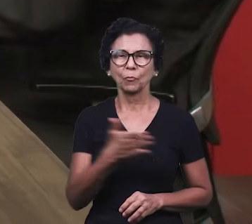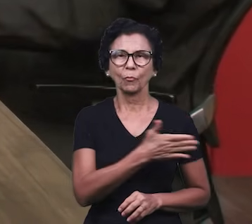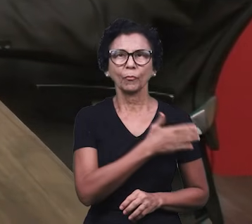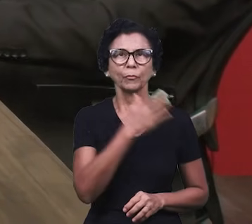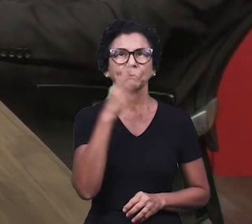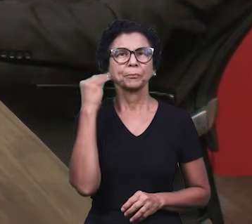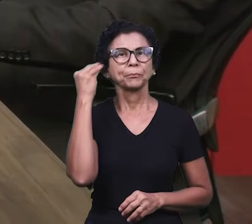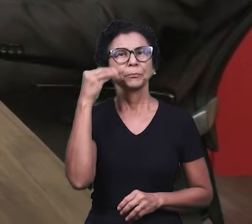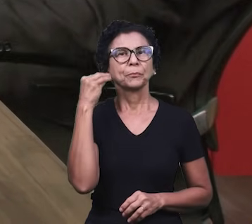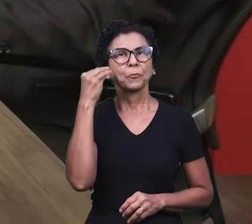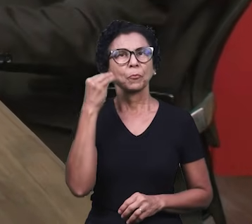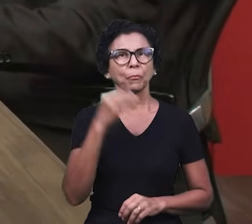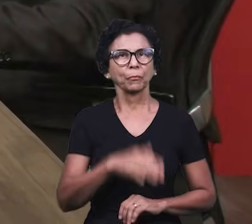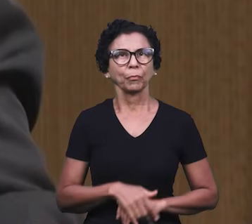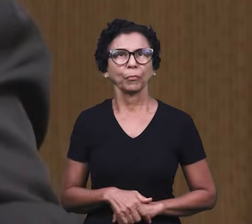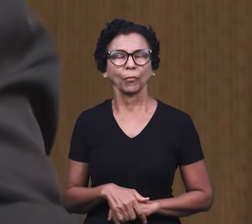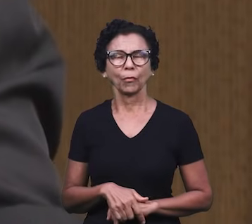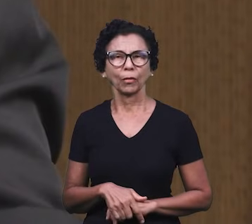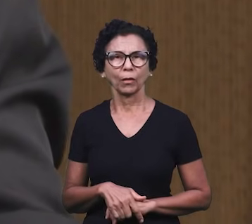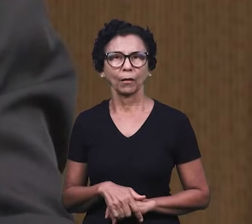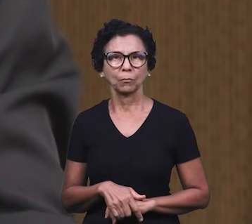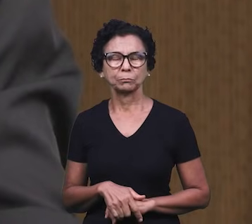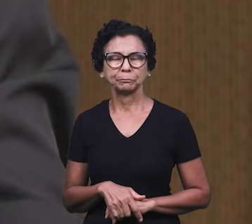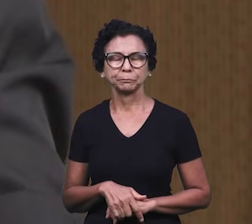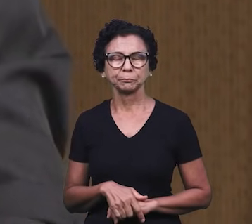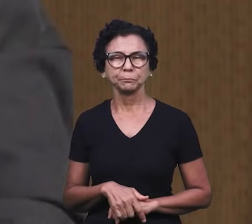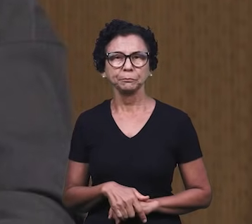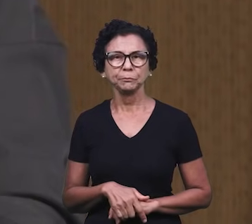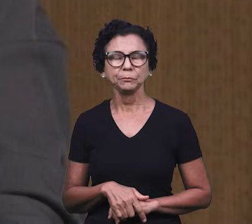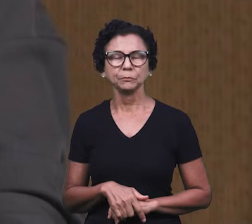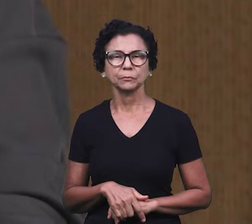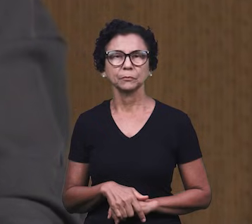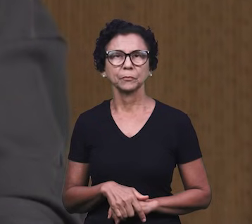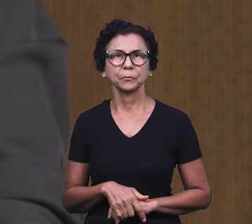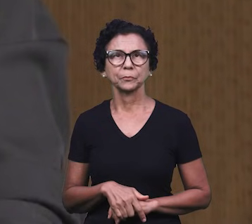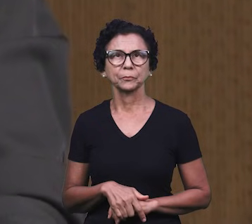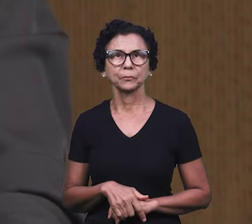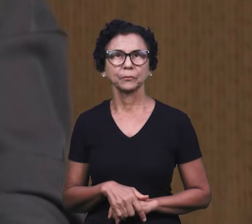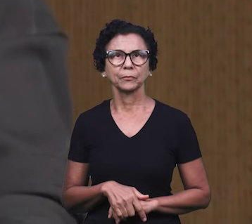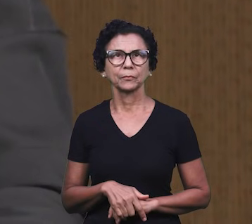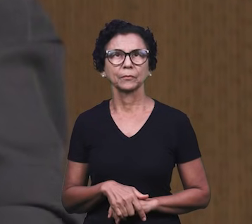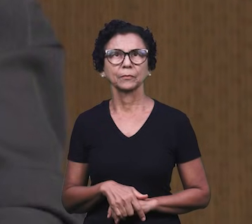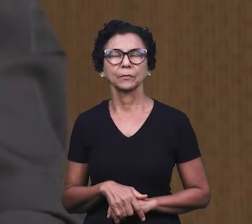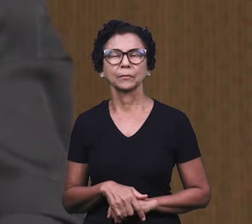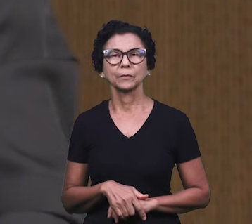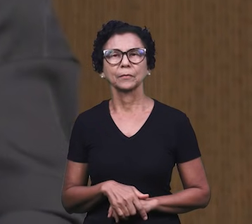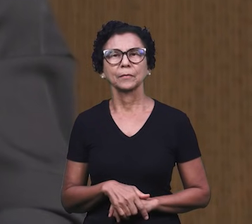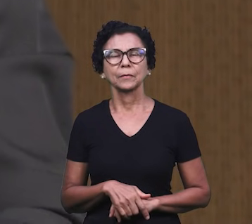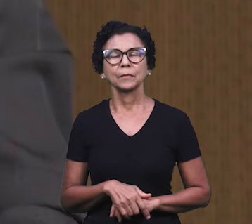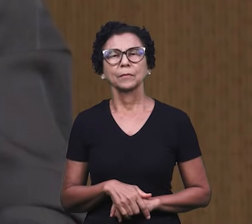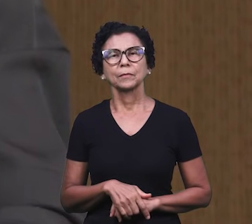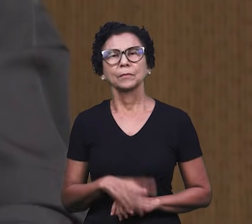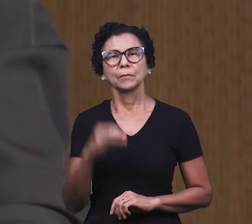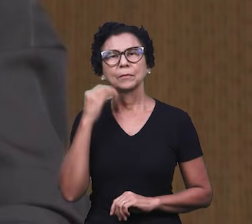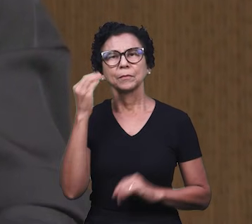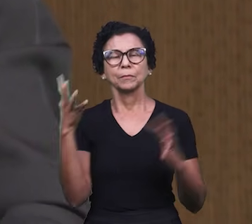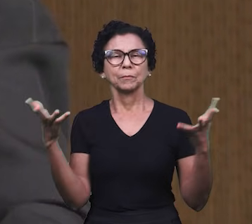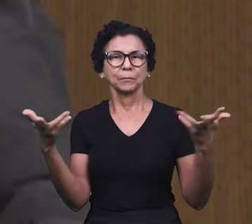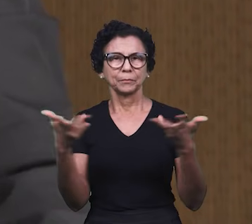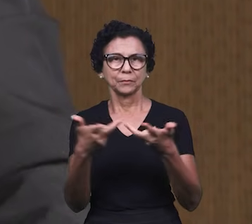só, eu vou contar não só do trombeta, eu vou comentar um pouquinho antes, tá? Coisas maravilhosas,